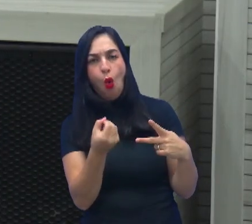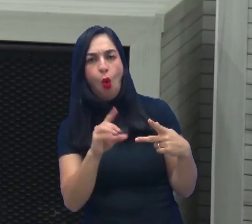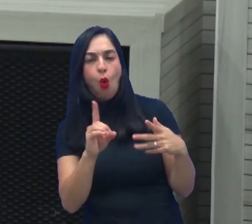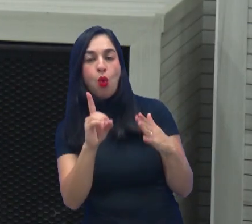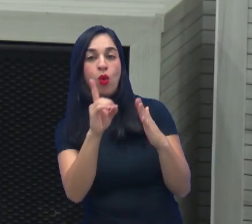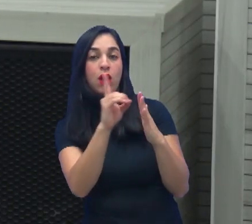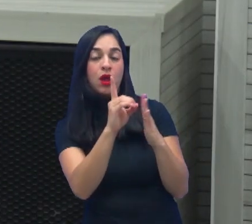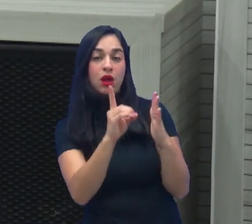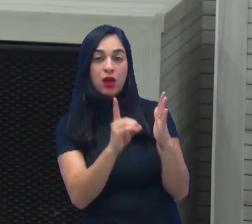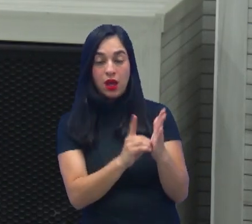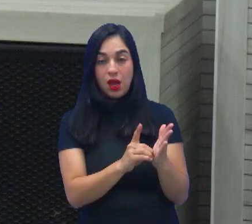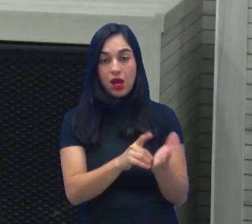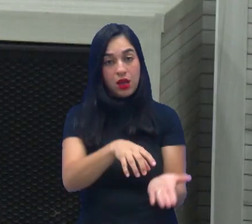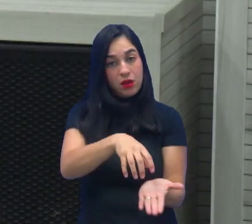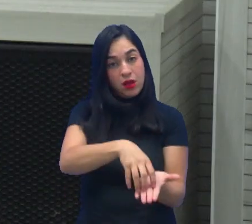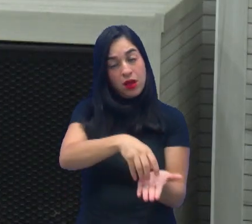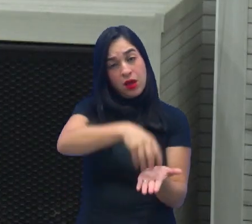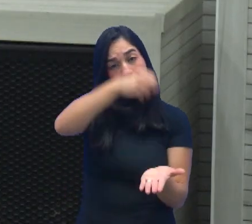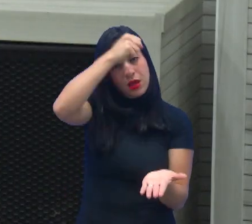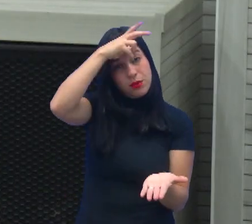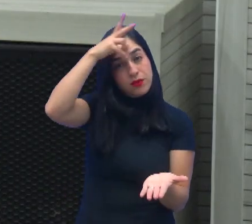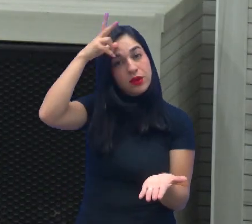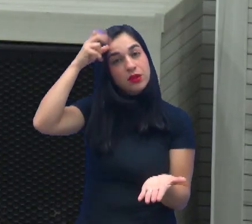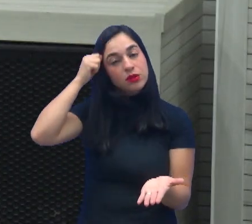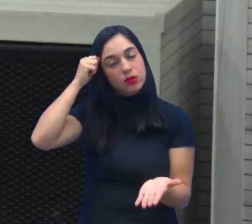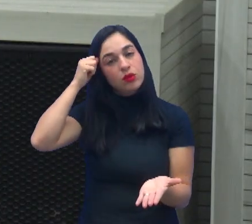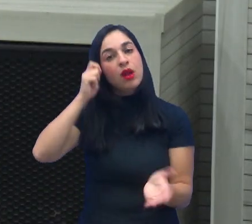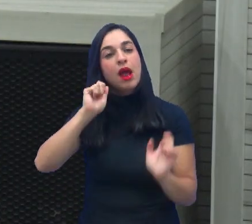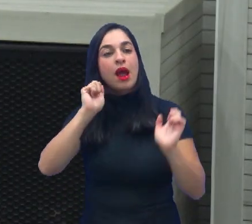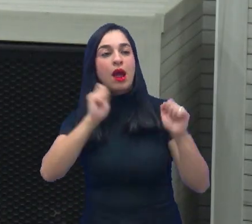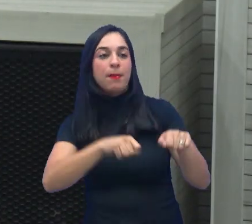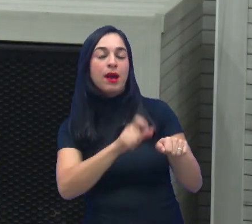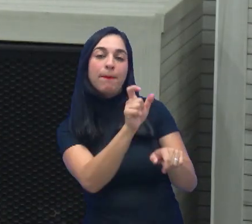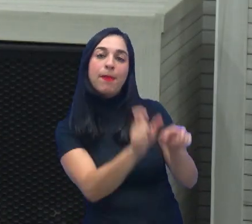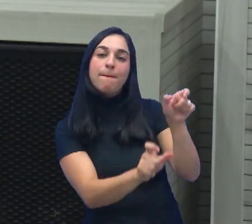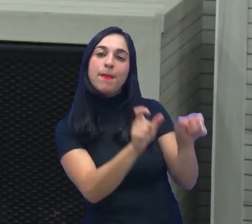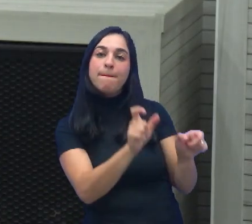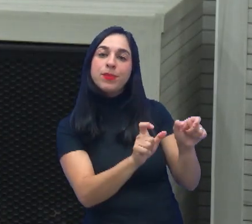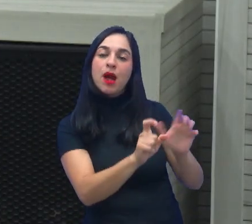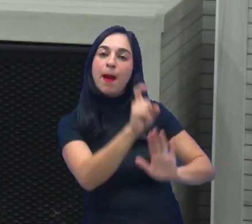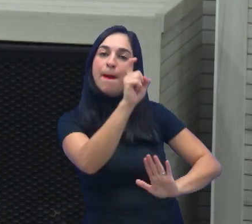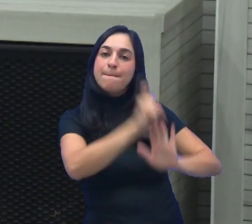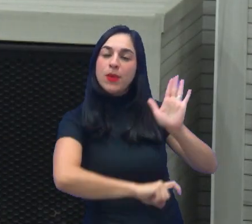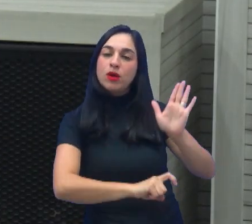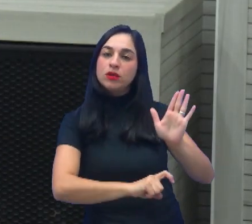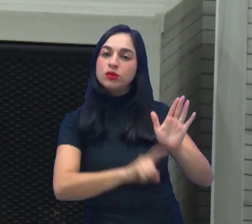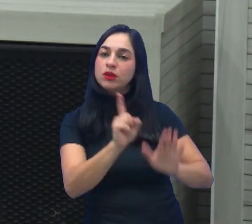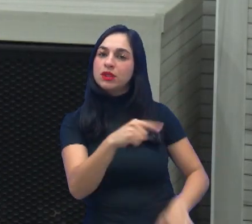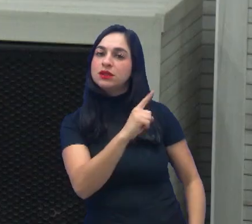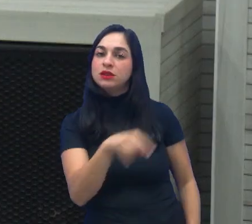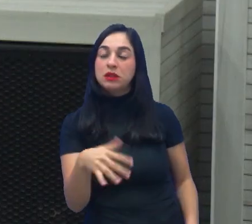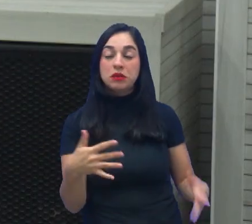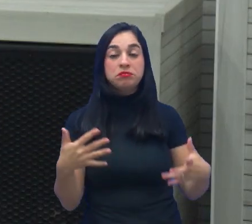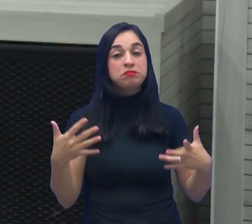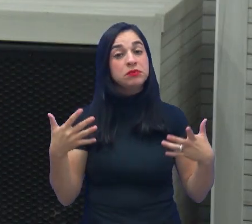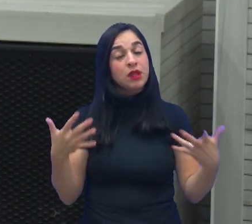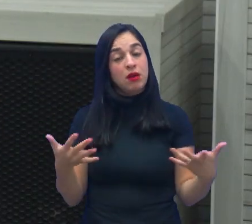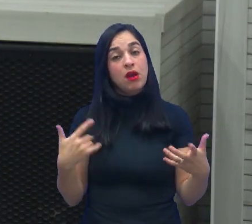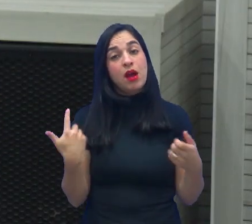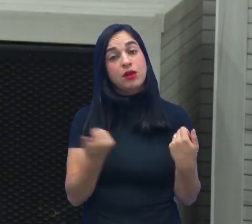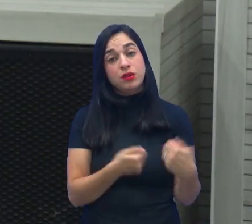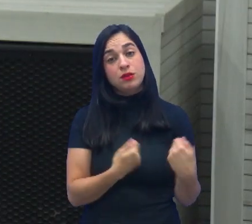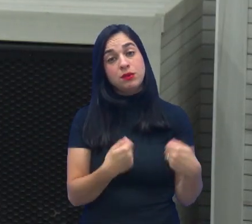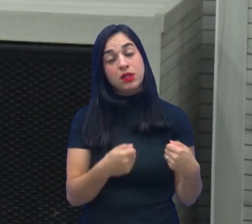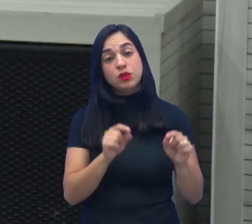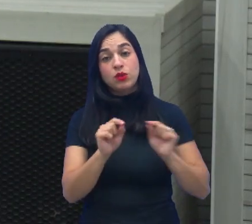prefeitura pode e tem o poder de isentar X, A ou B de impostos no nosso município. Eu acho que a gente tinha que remodelar